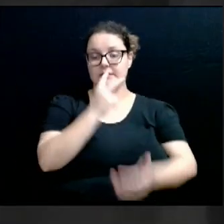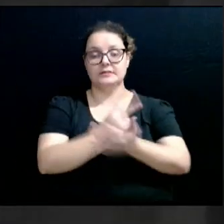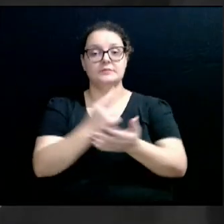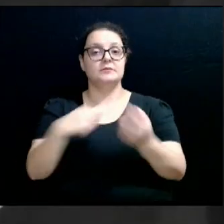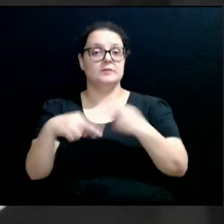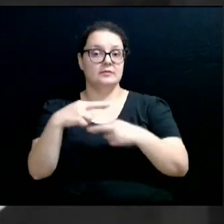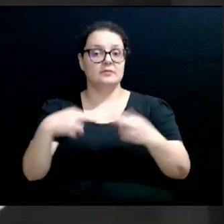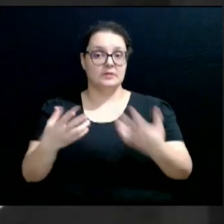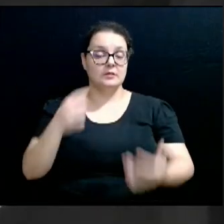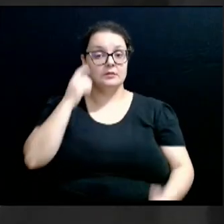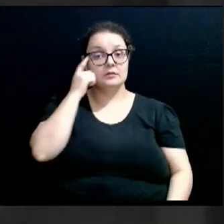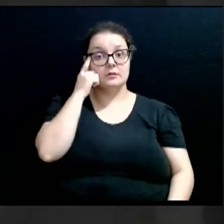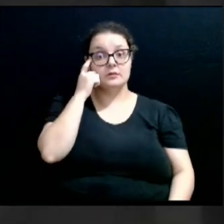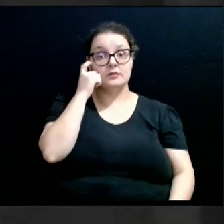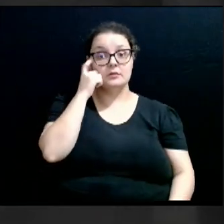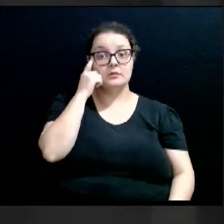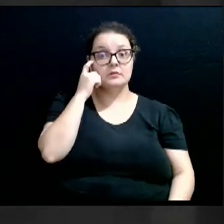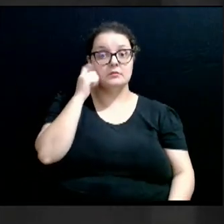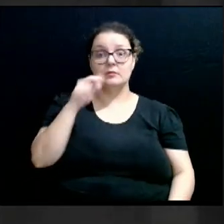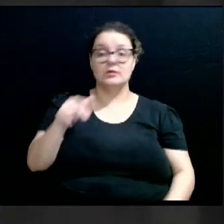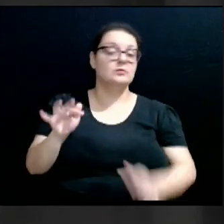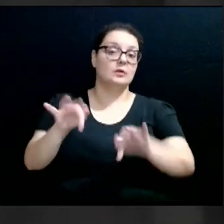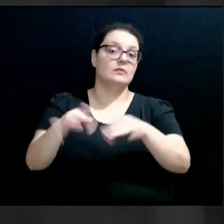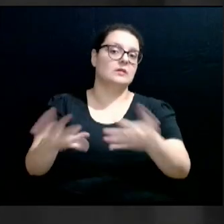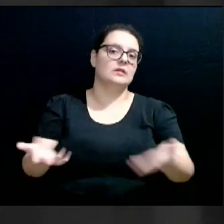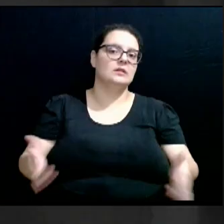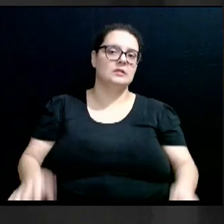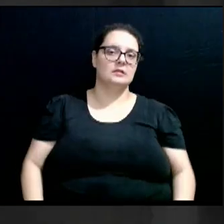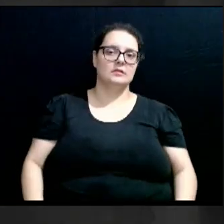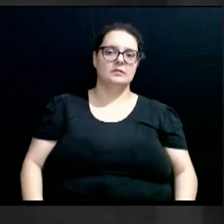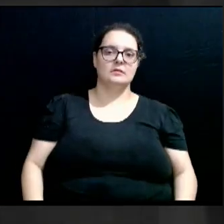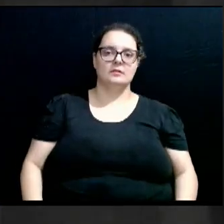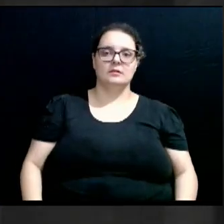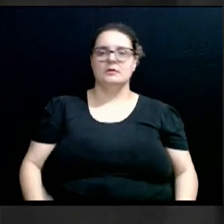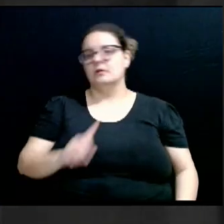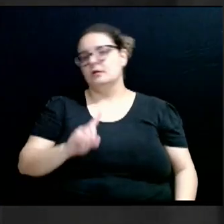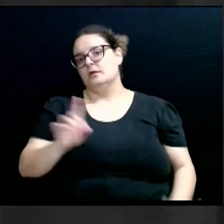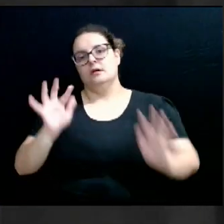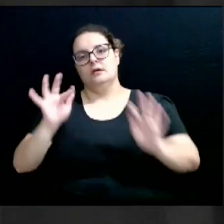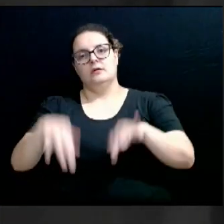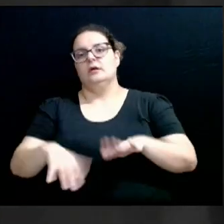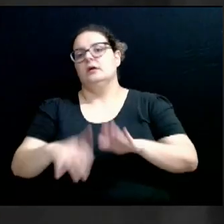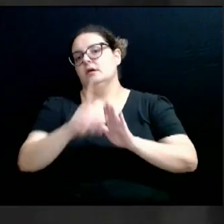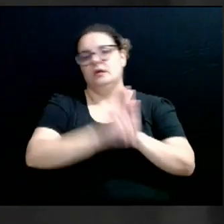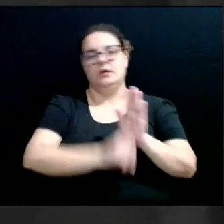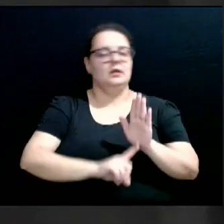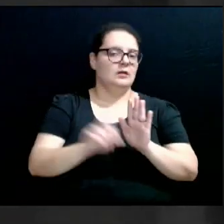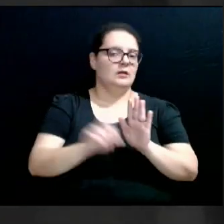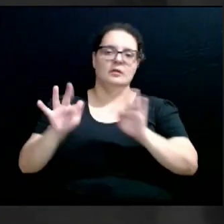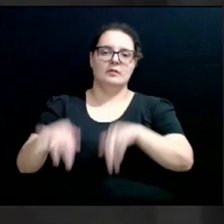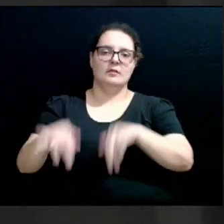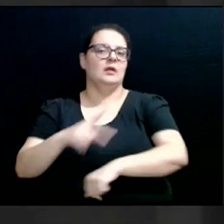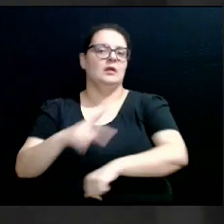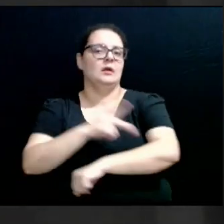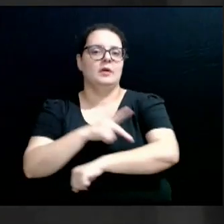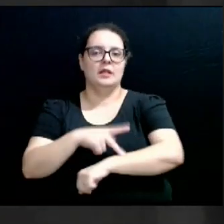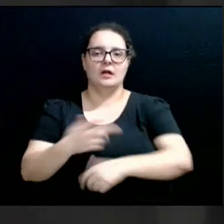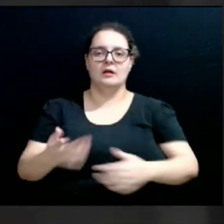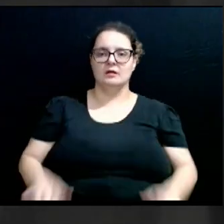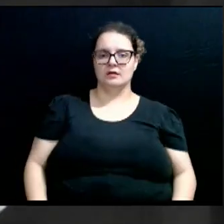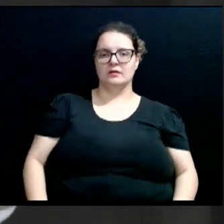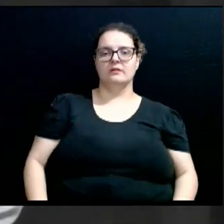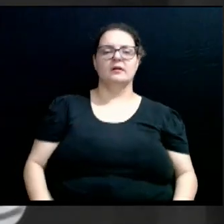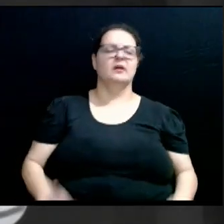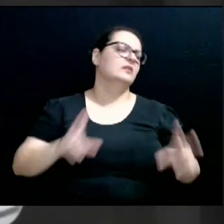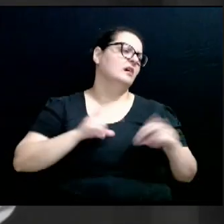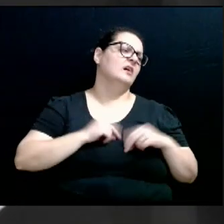não terminava, né? Não terminei direito, eu não terminei pedagogia. E aí eu falei assim, gente, eu vou